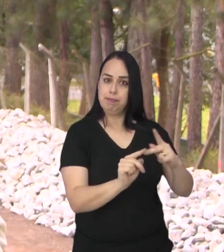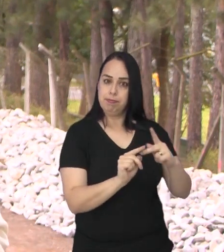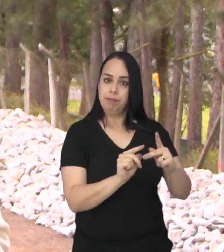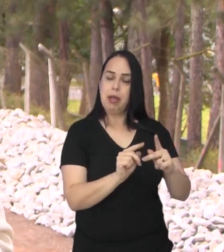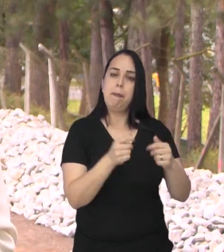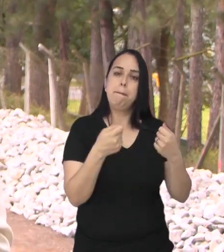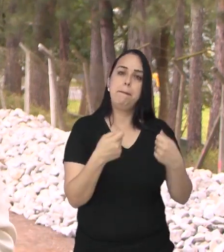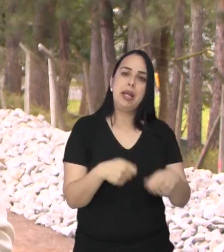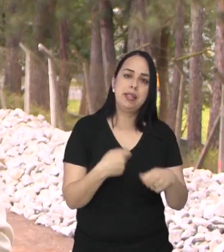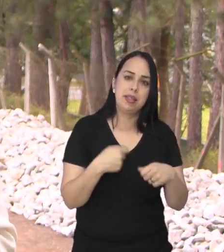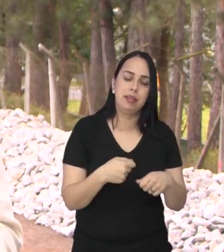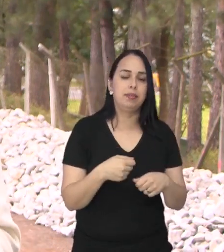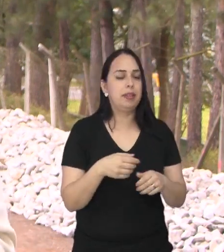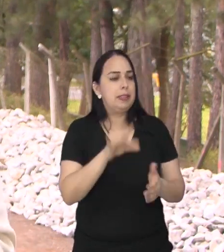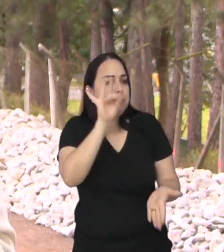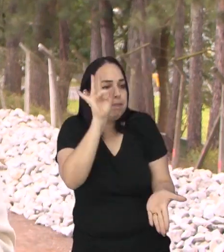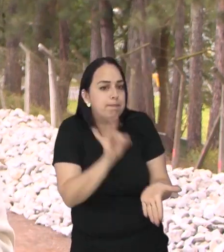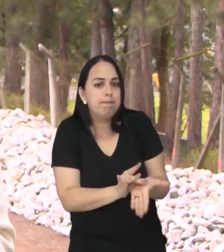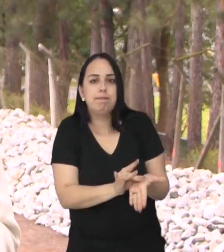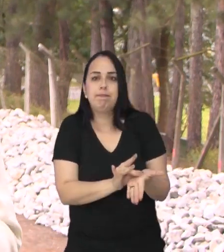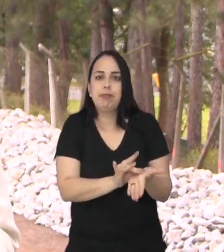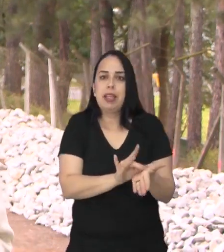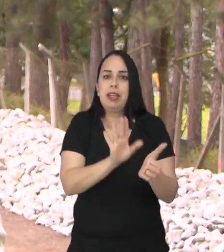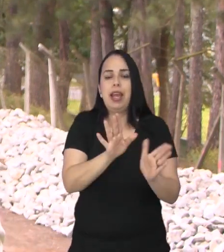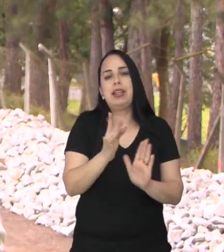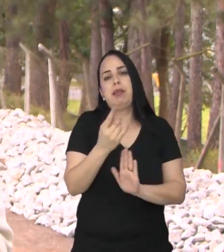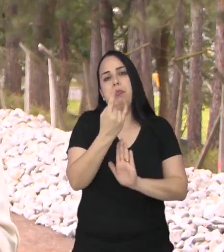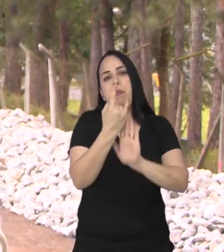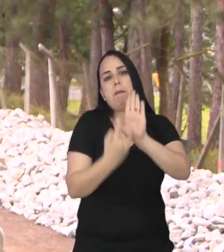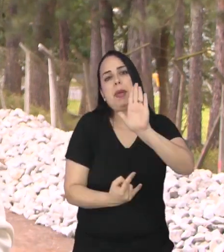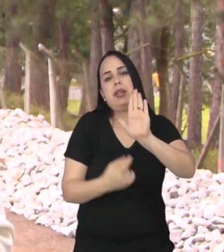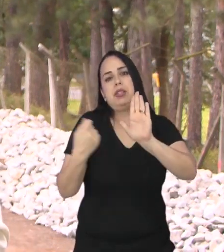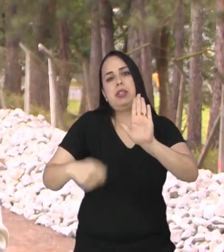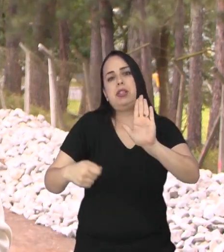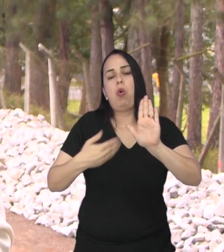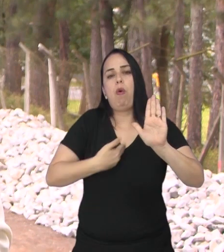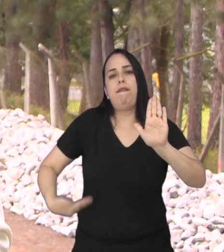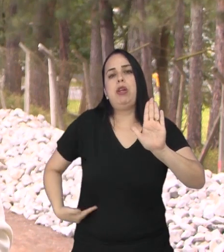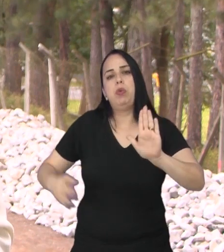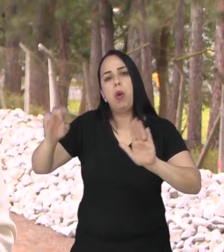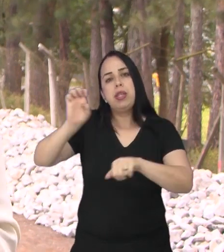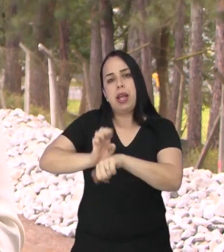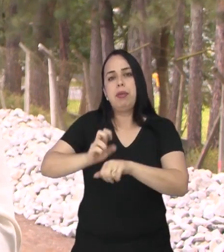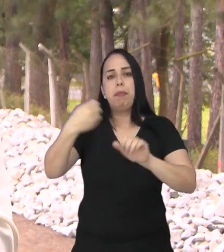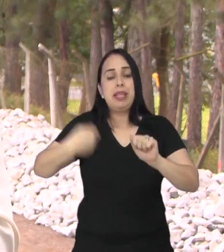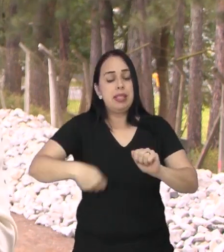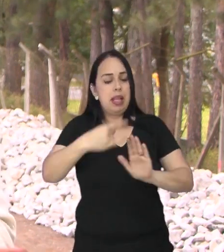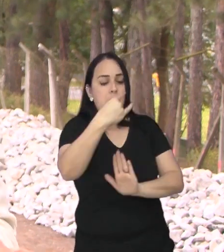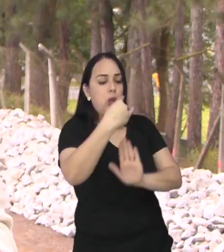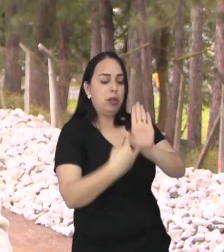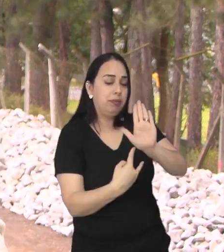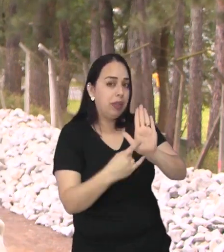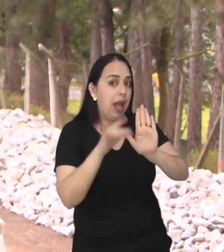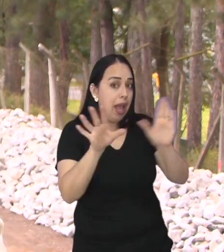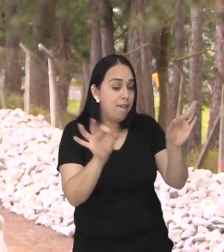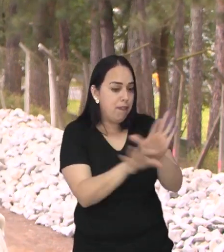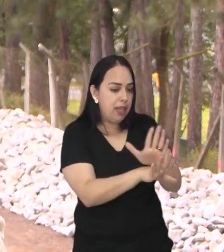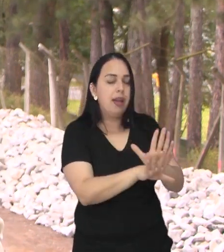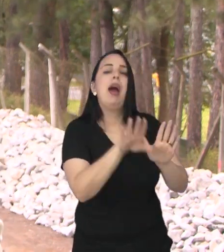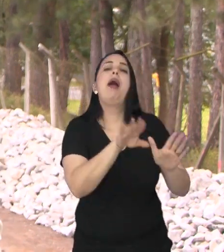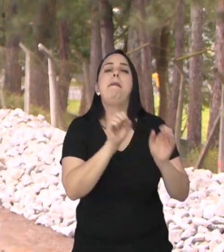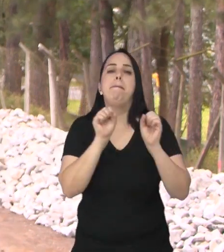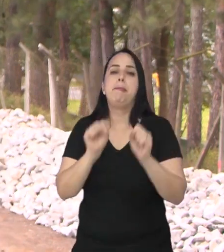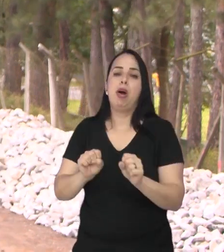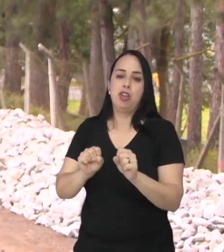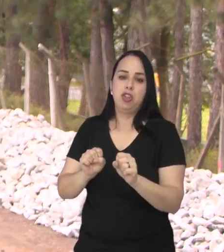dos Campos ainda precisa ser qualificado e formalizado pelo governo do estado. Somente depois dessa etapa